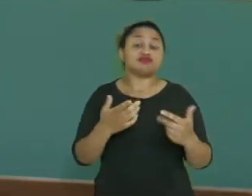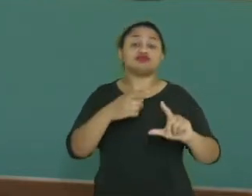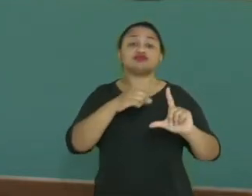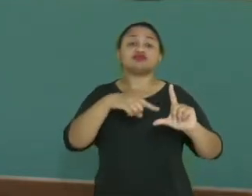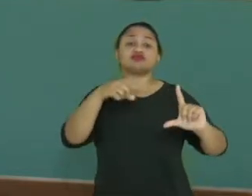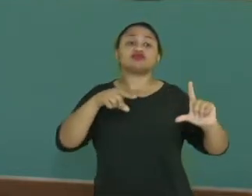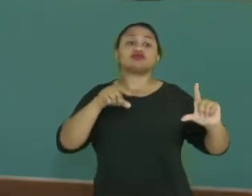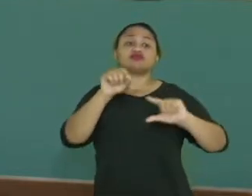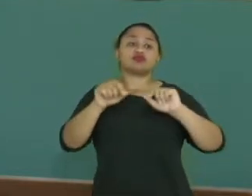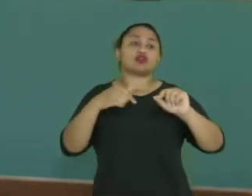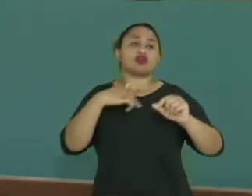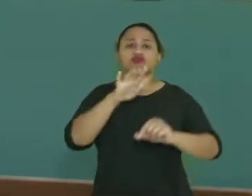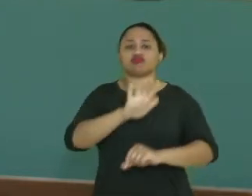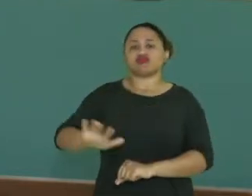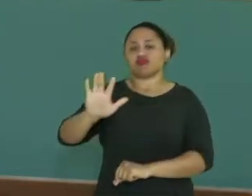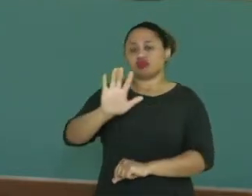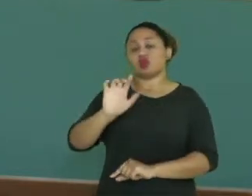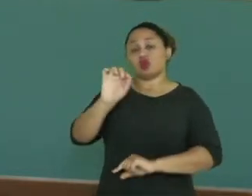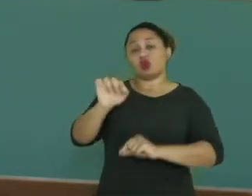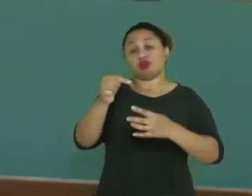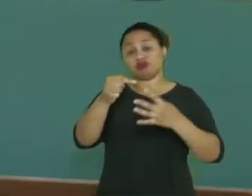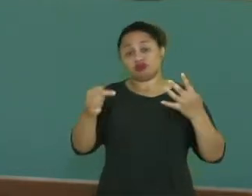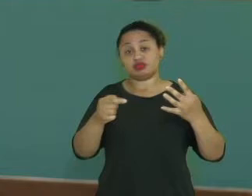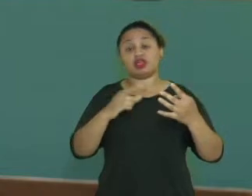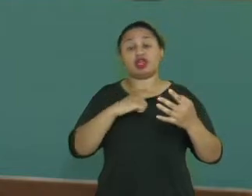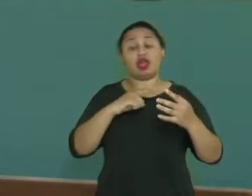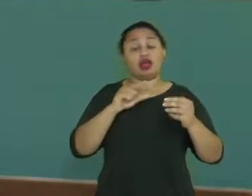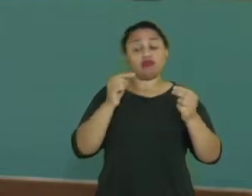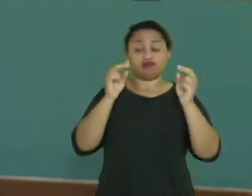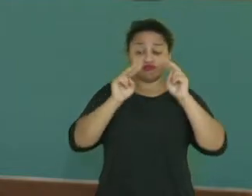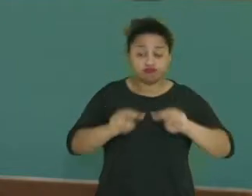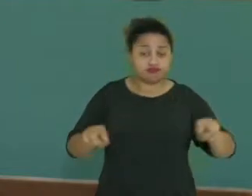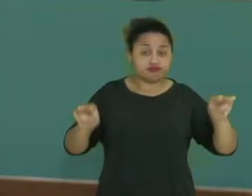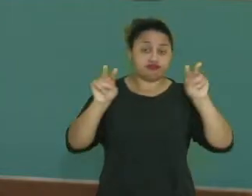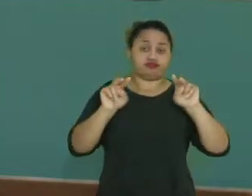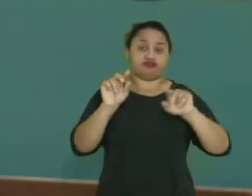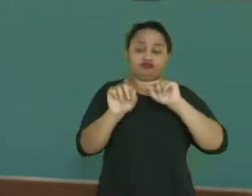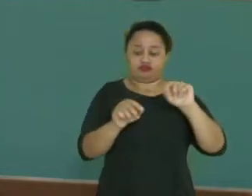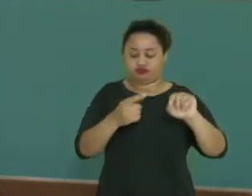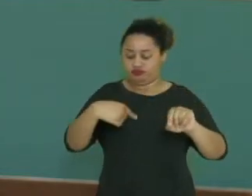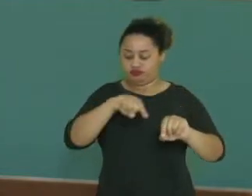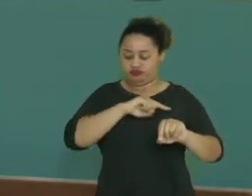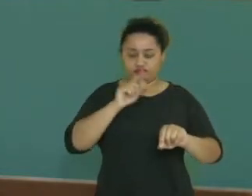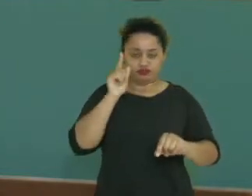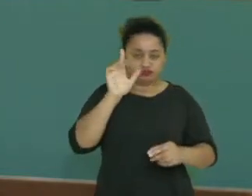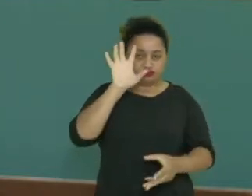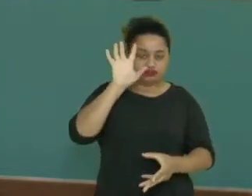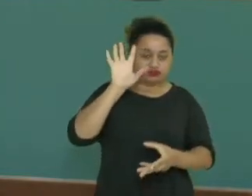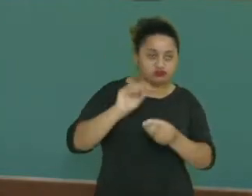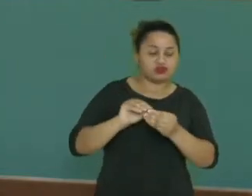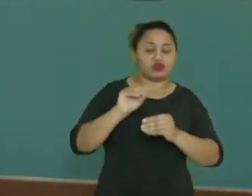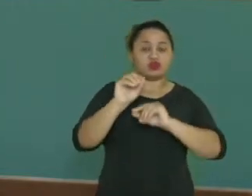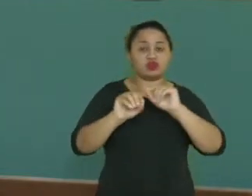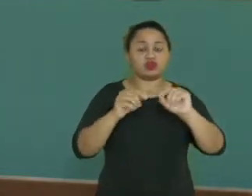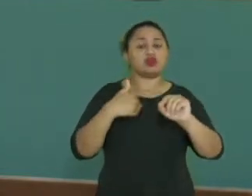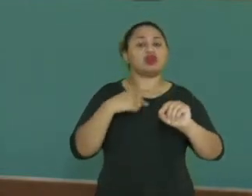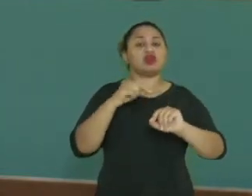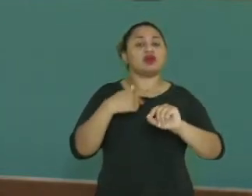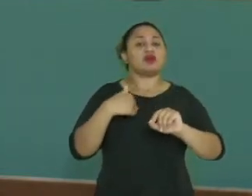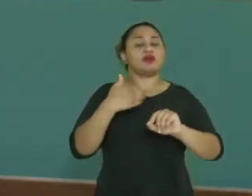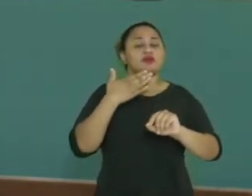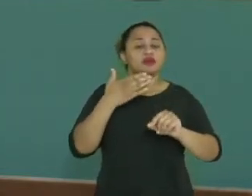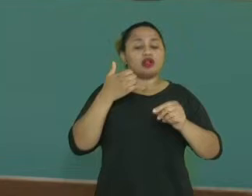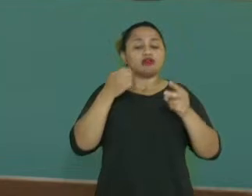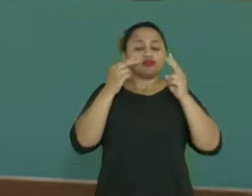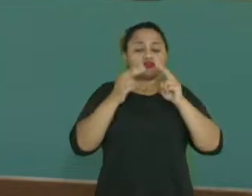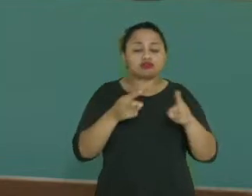gráficos, tá, de modo geral, eles são recursos visuais, tá? Eles servem para sintetizar, para melhorar a visualização